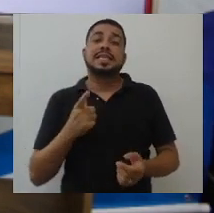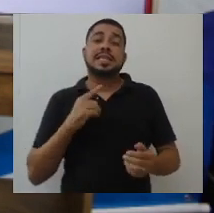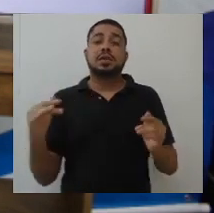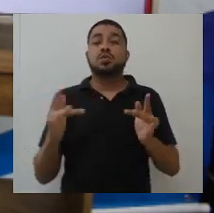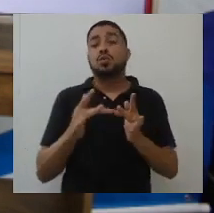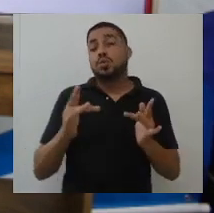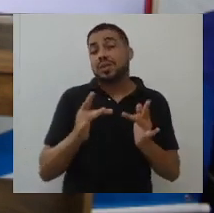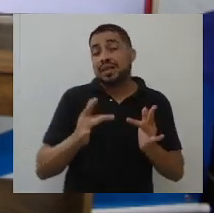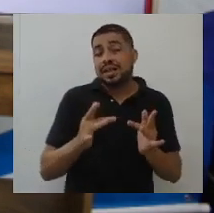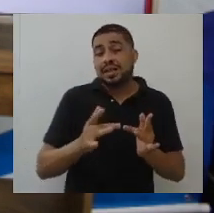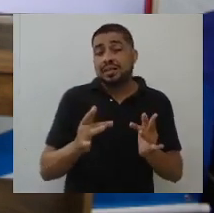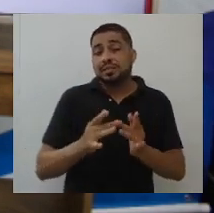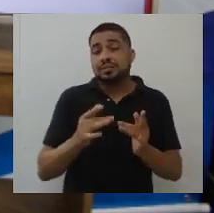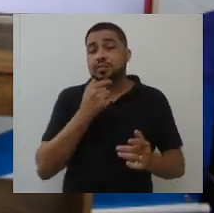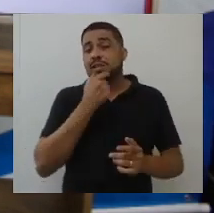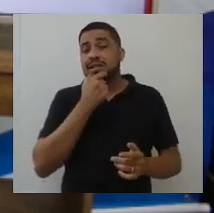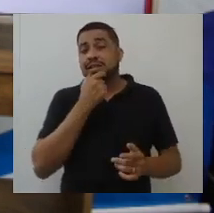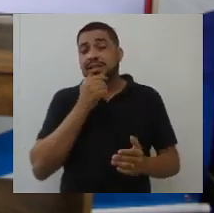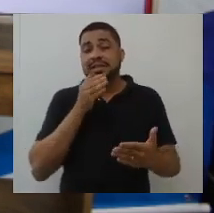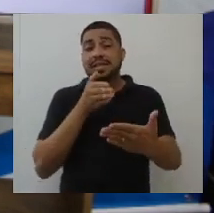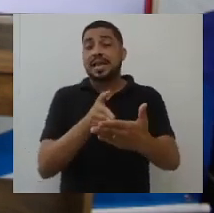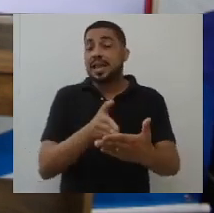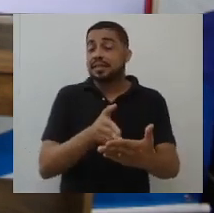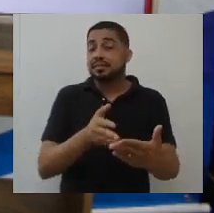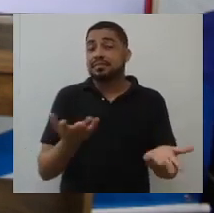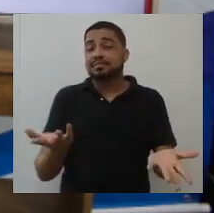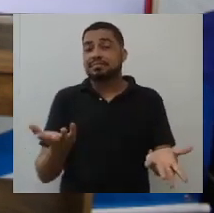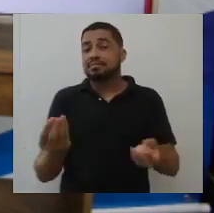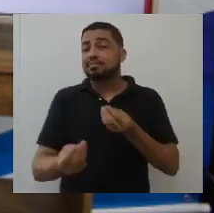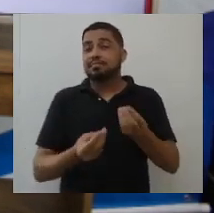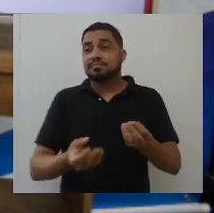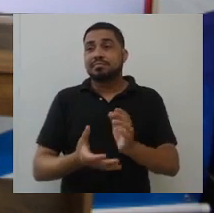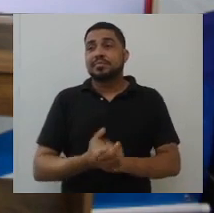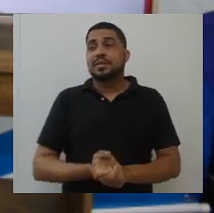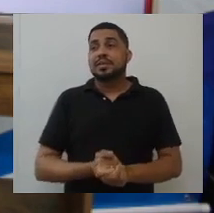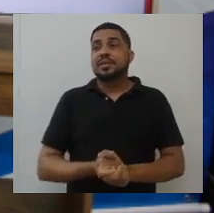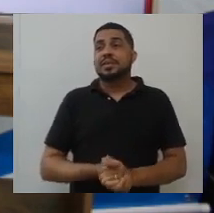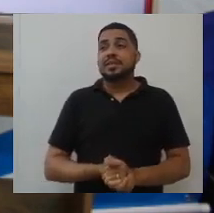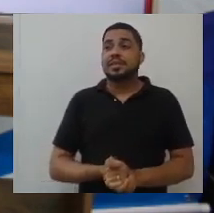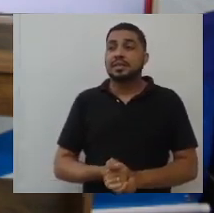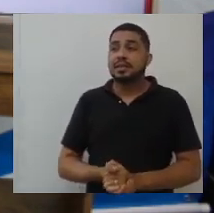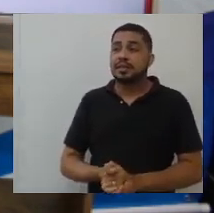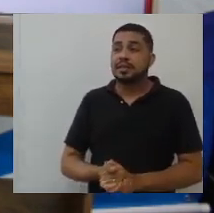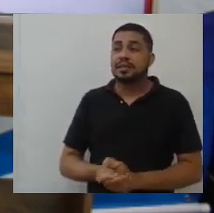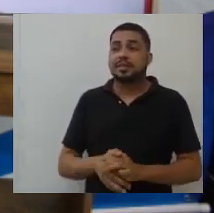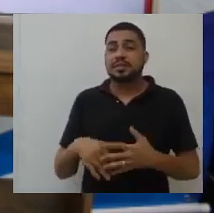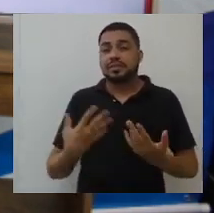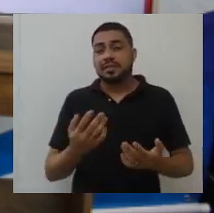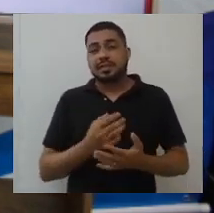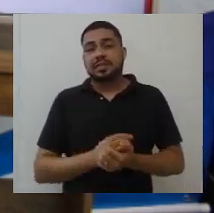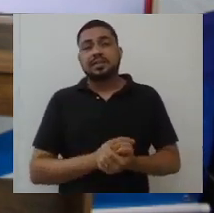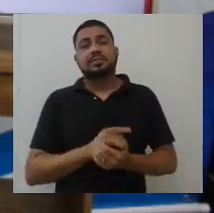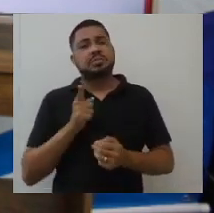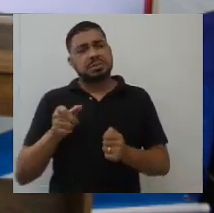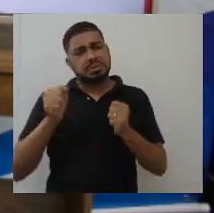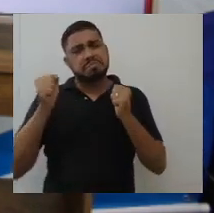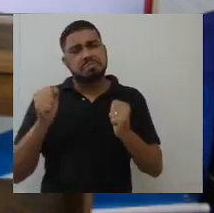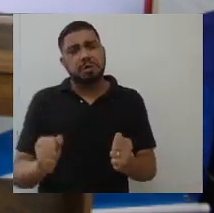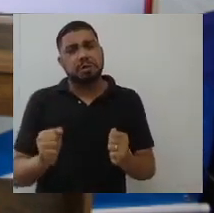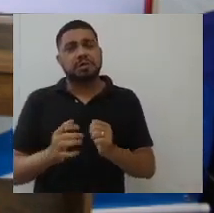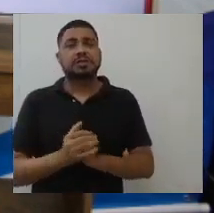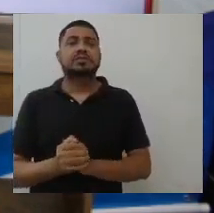inglesa diretamente? Nice class, thank you. Vê só, Biel, você